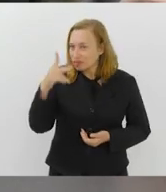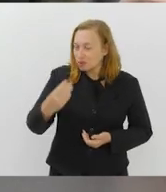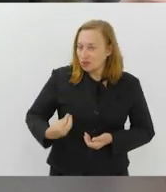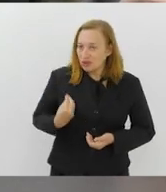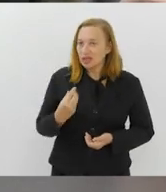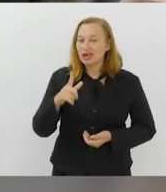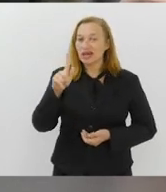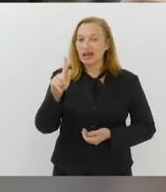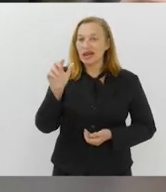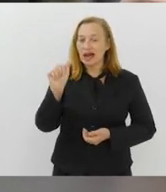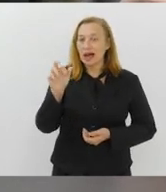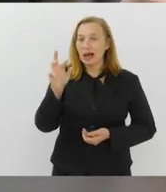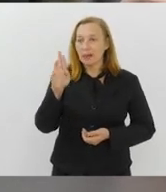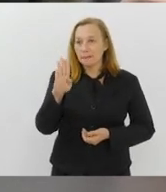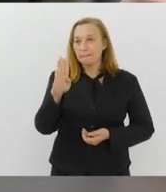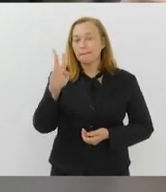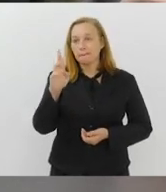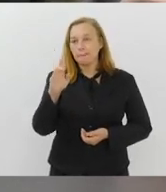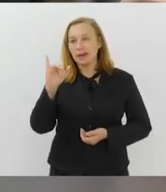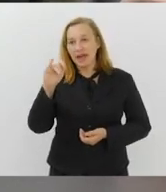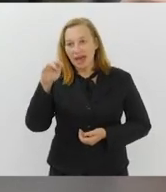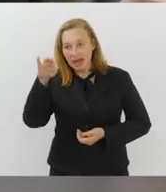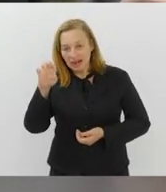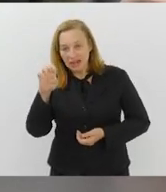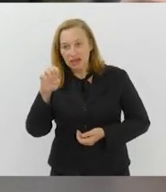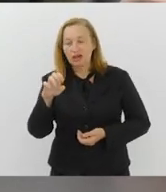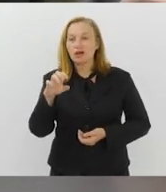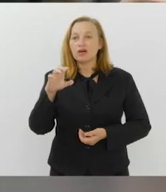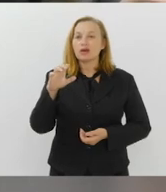Gabriele Gomes, da Associação Cuidados Raros.